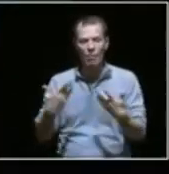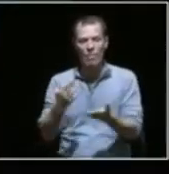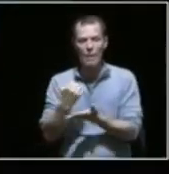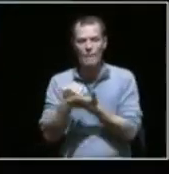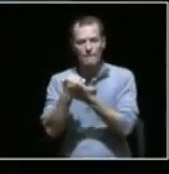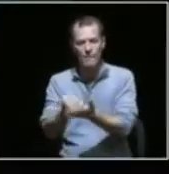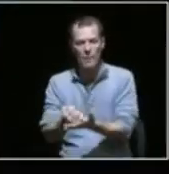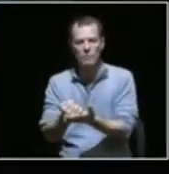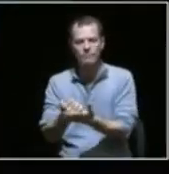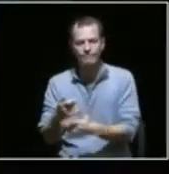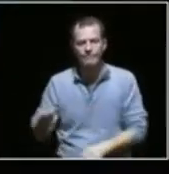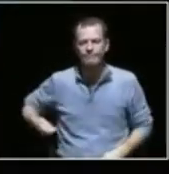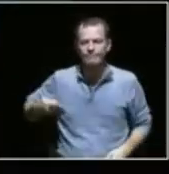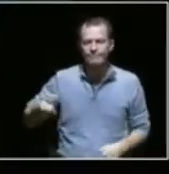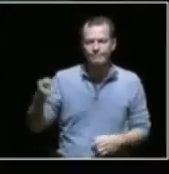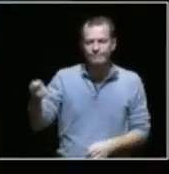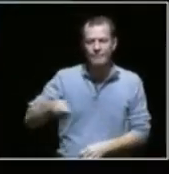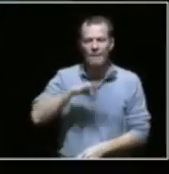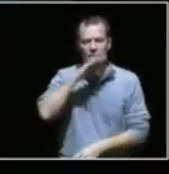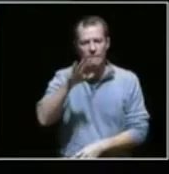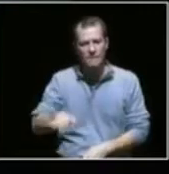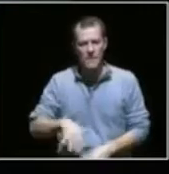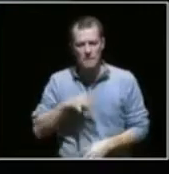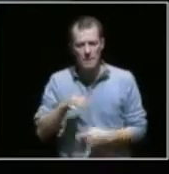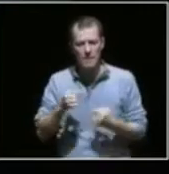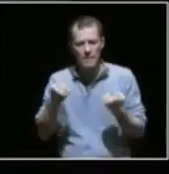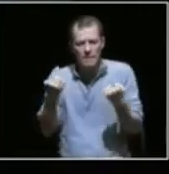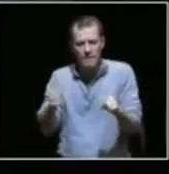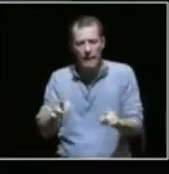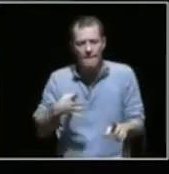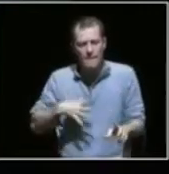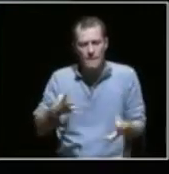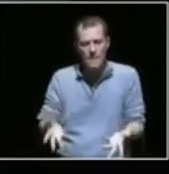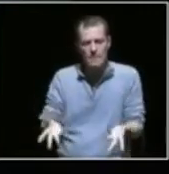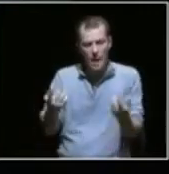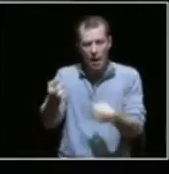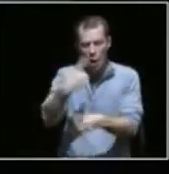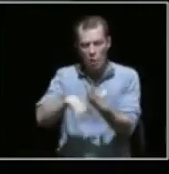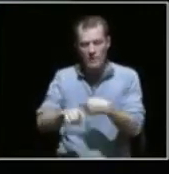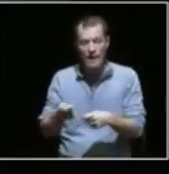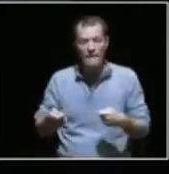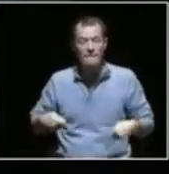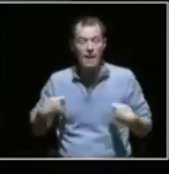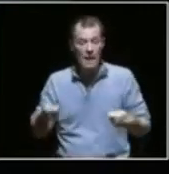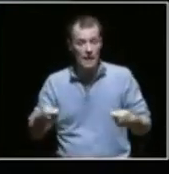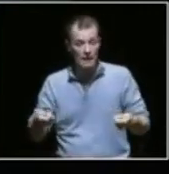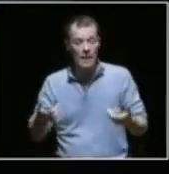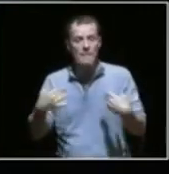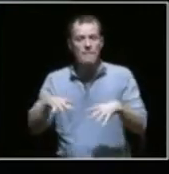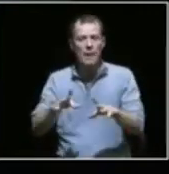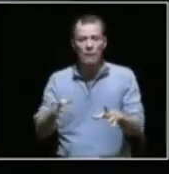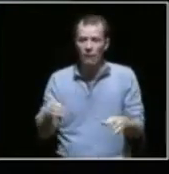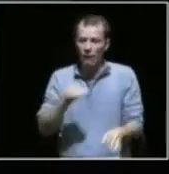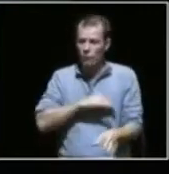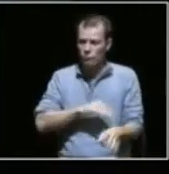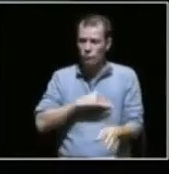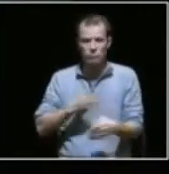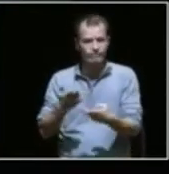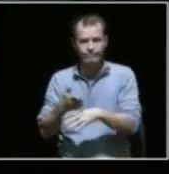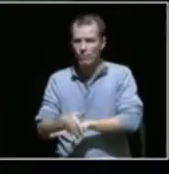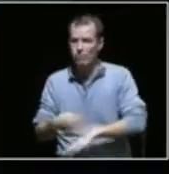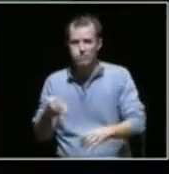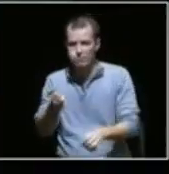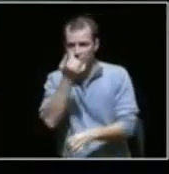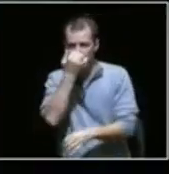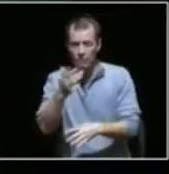subsídio municipal de arrendamento a agregados habitacionais que também pretendam arrendar uma habitação em Lisboa, mas cujos rendimentos não lhes permita aceder